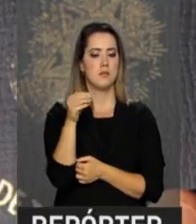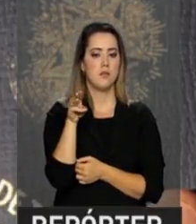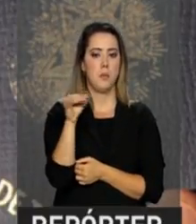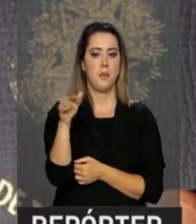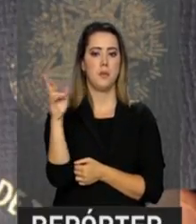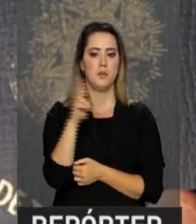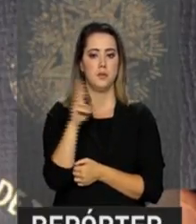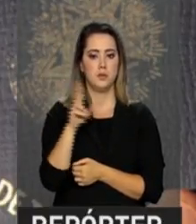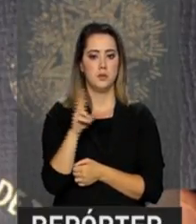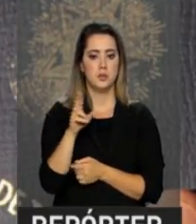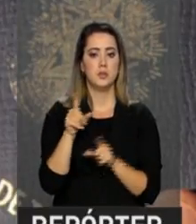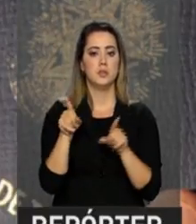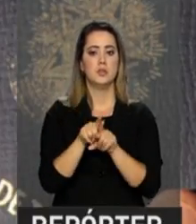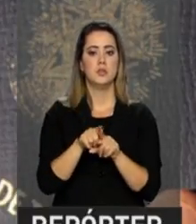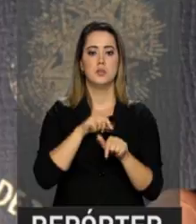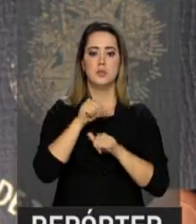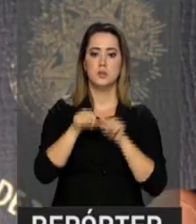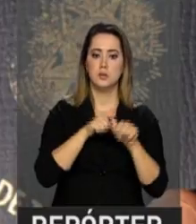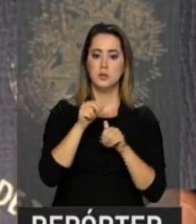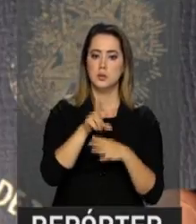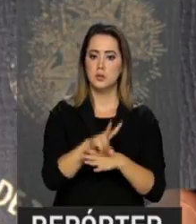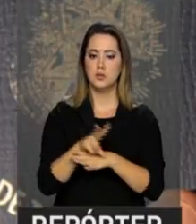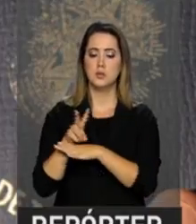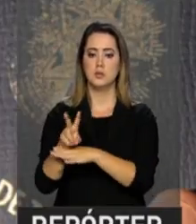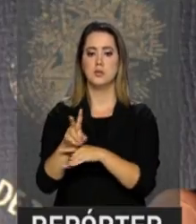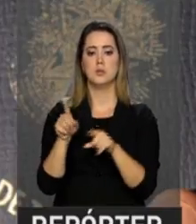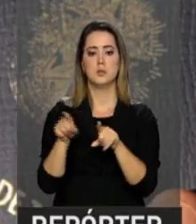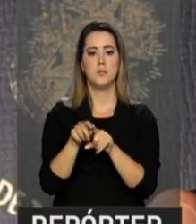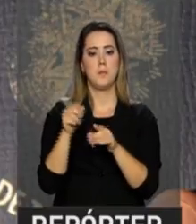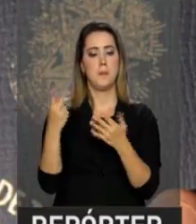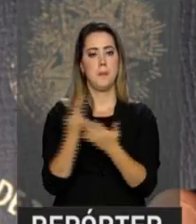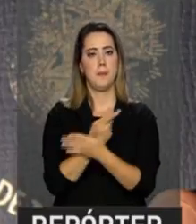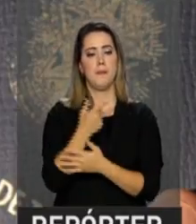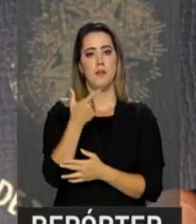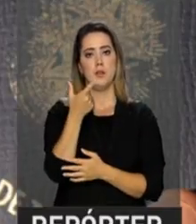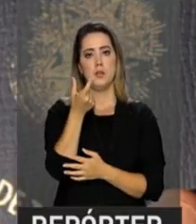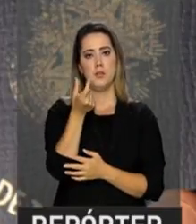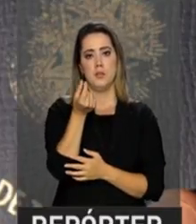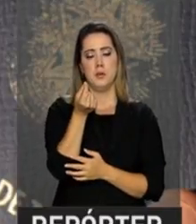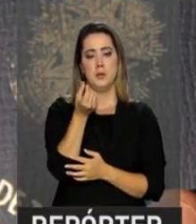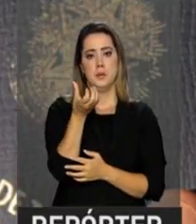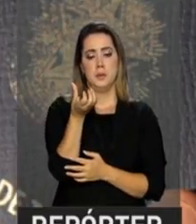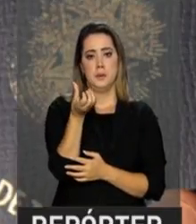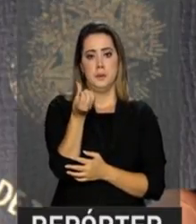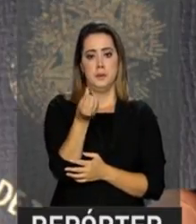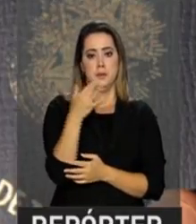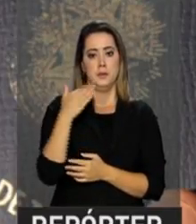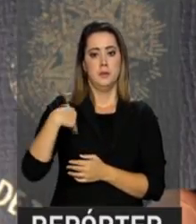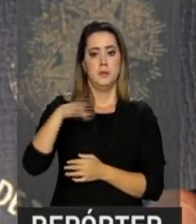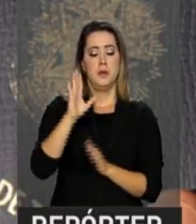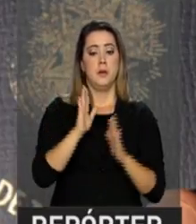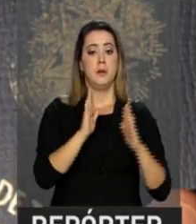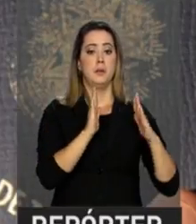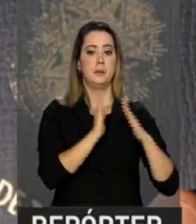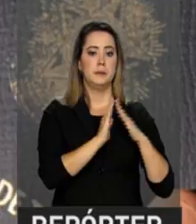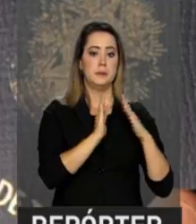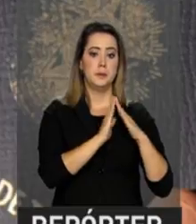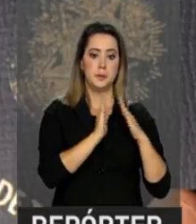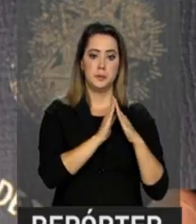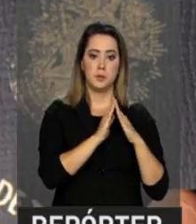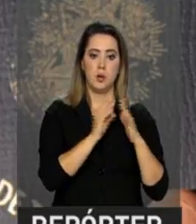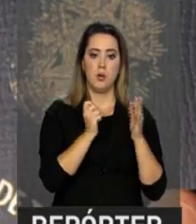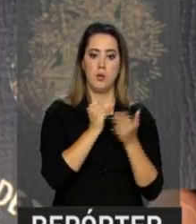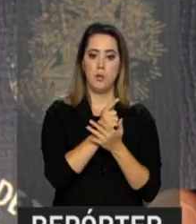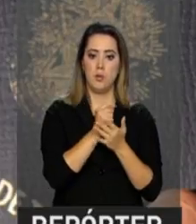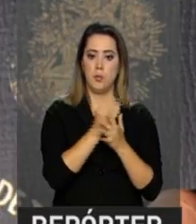reais. Das operações de crédito realizadas em 2016 com recursos do fundo, a maior foi no setor de habitação,